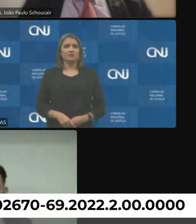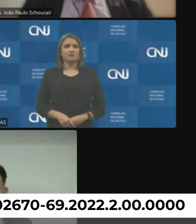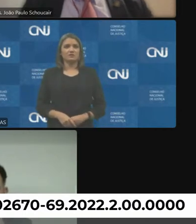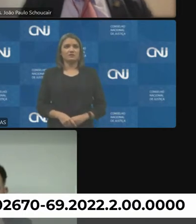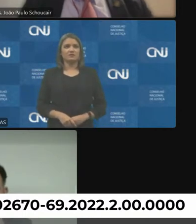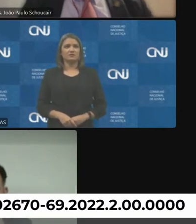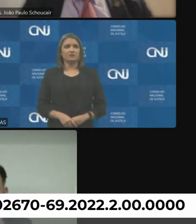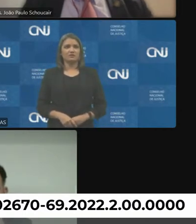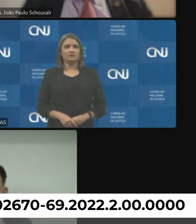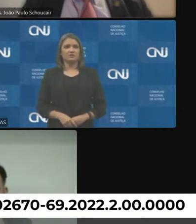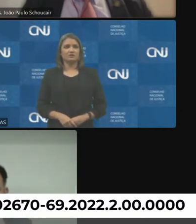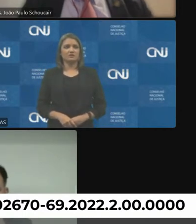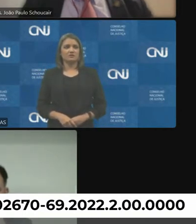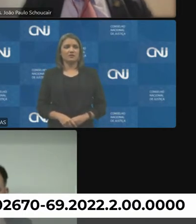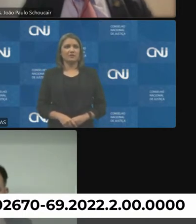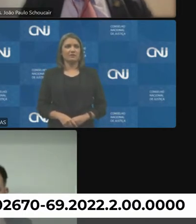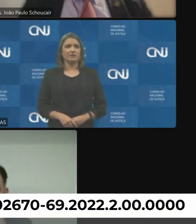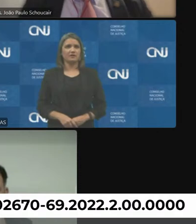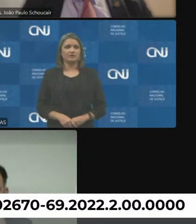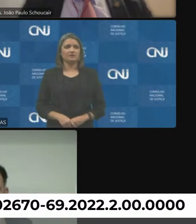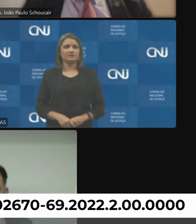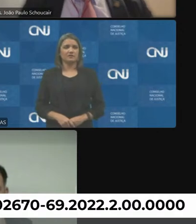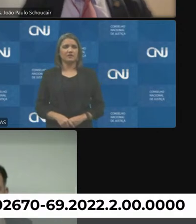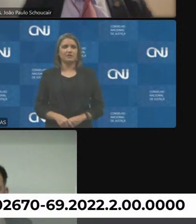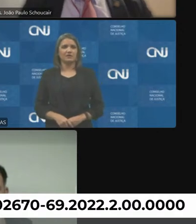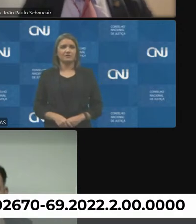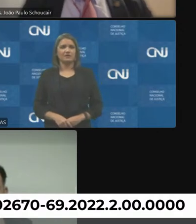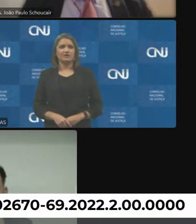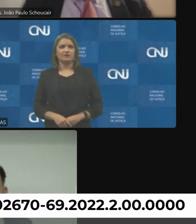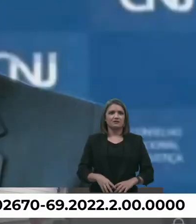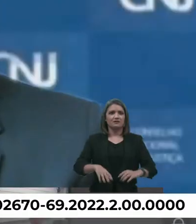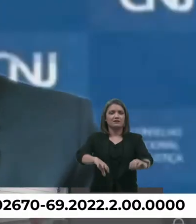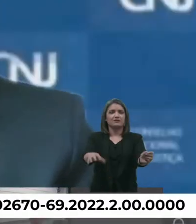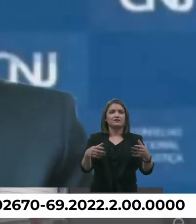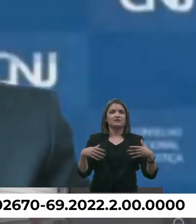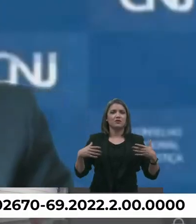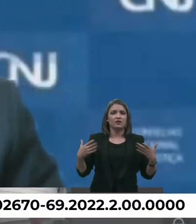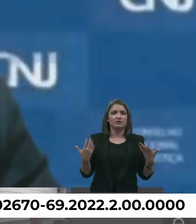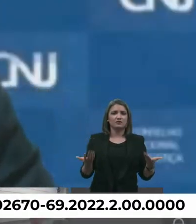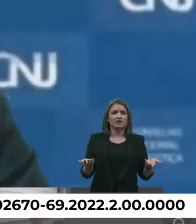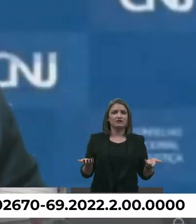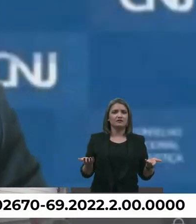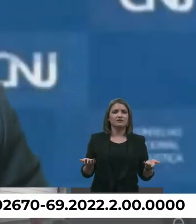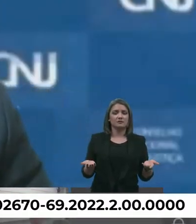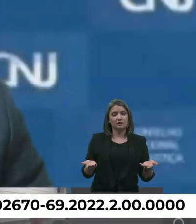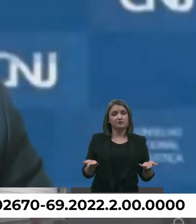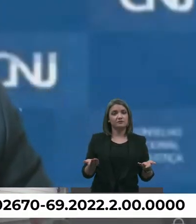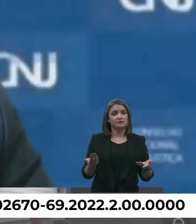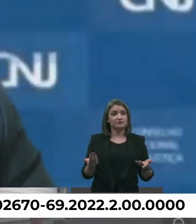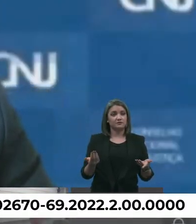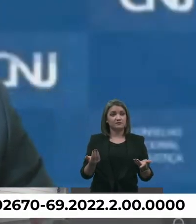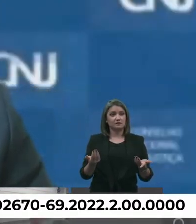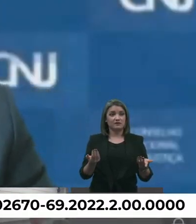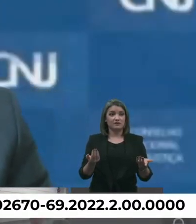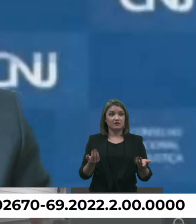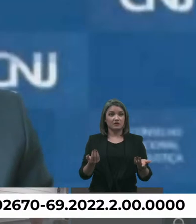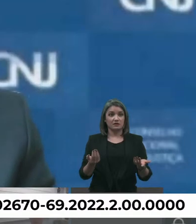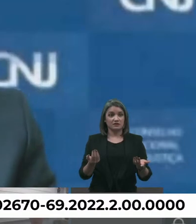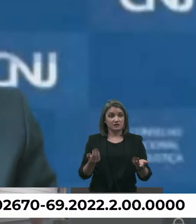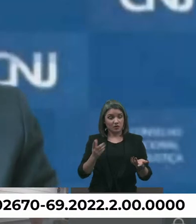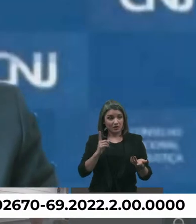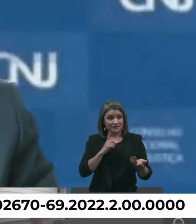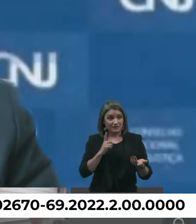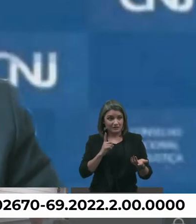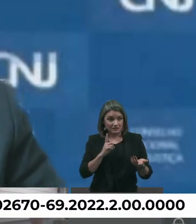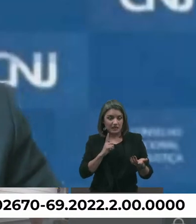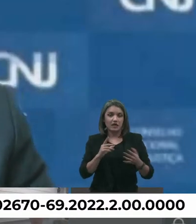Não diviso dos registros lançados, é um voto parcialmente divergente. Não diviso dos registros lançados pela